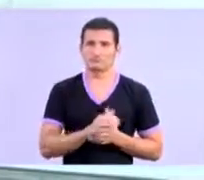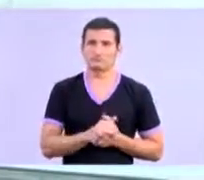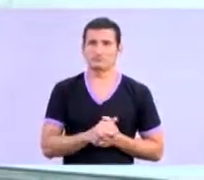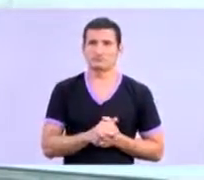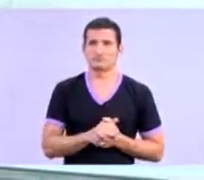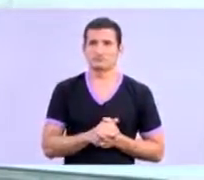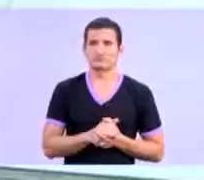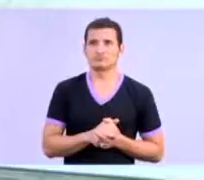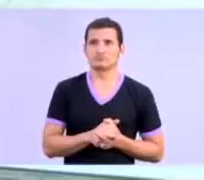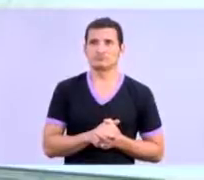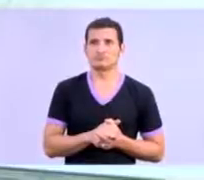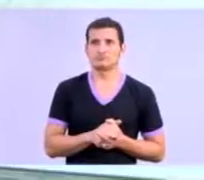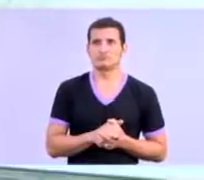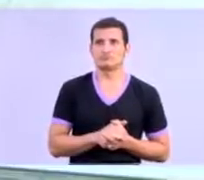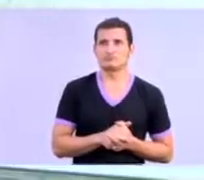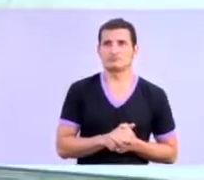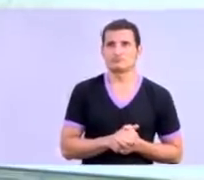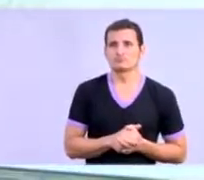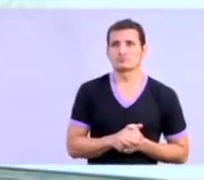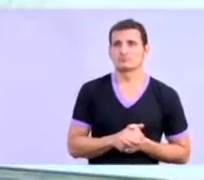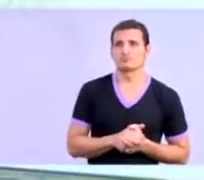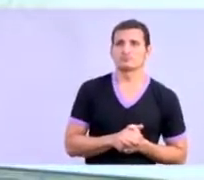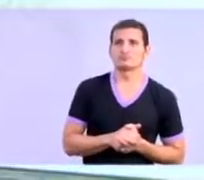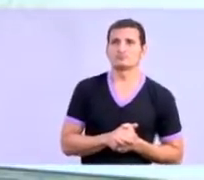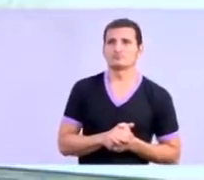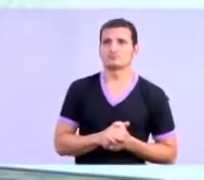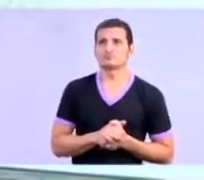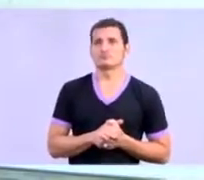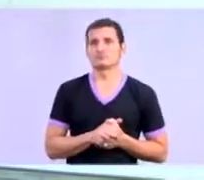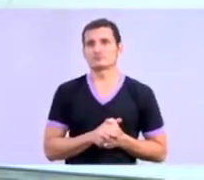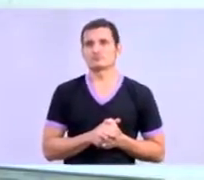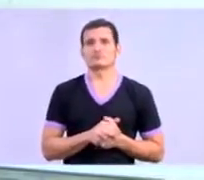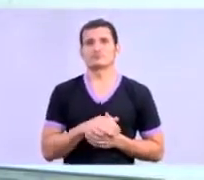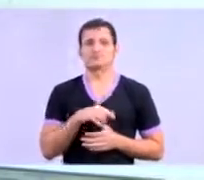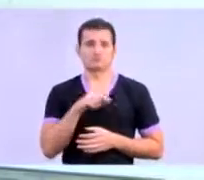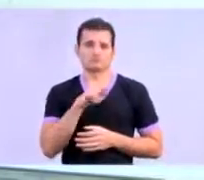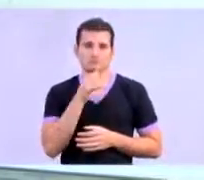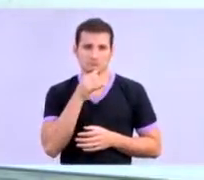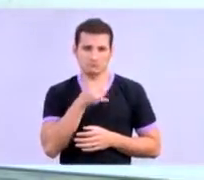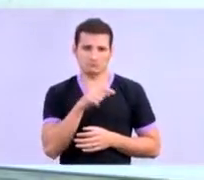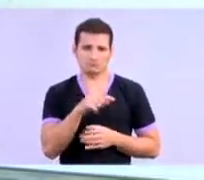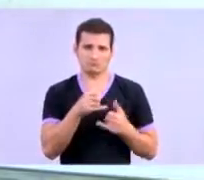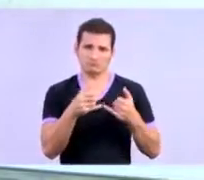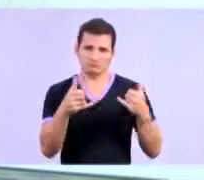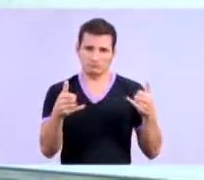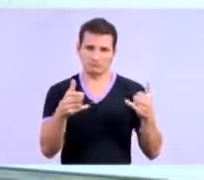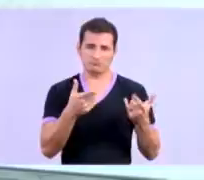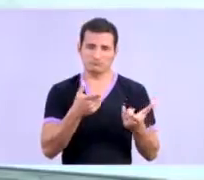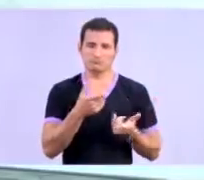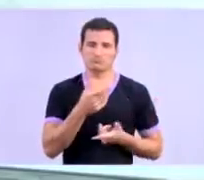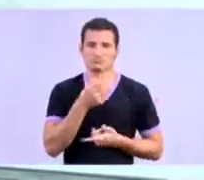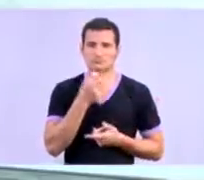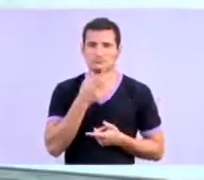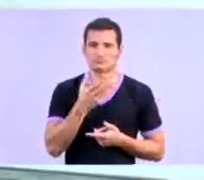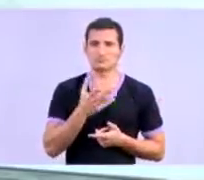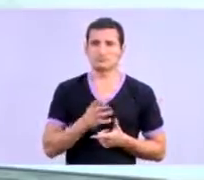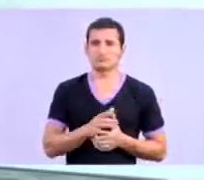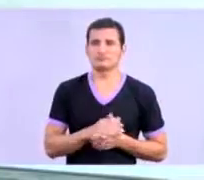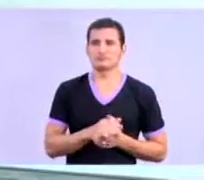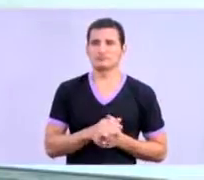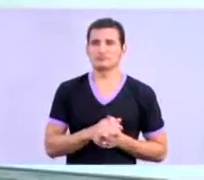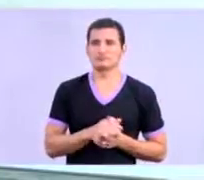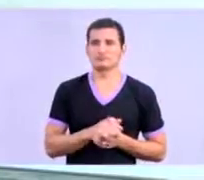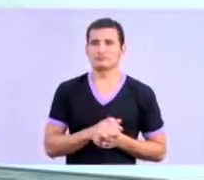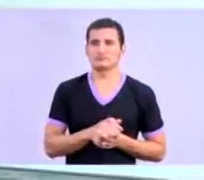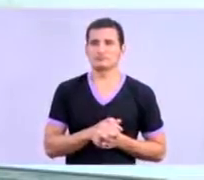não está ou está, vamos fingir que esteja, que não estivesse funcionando. Então a gente já chegou, olha, era a nossa rede sem